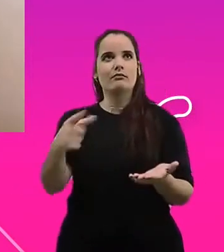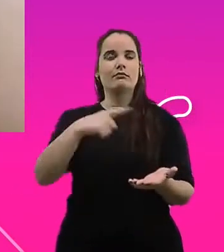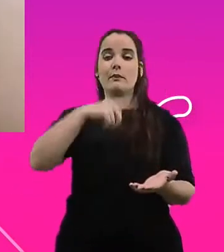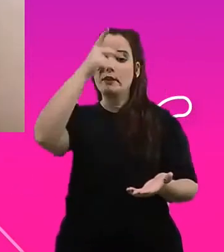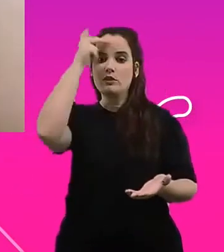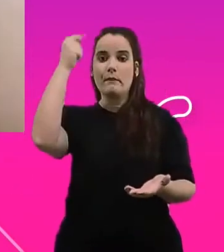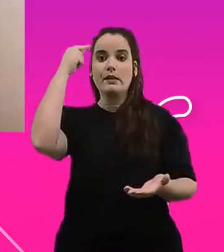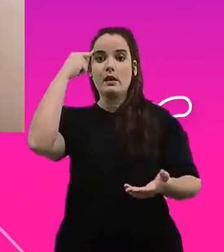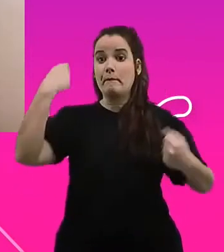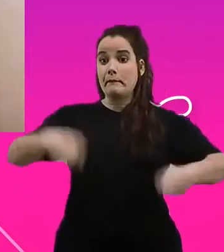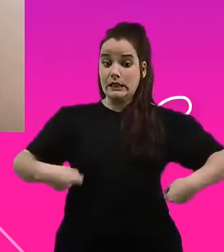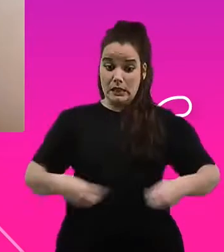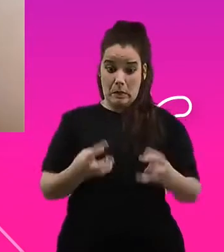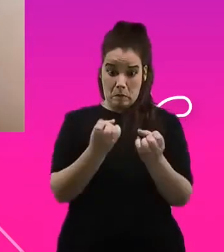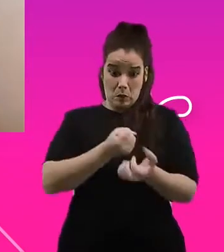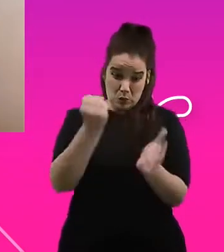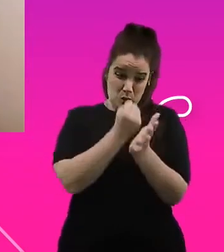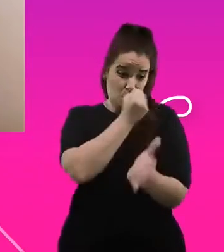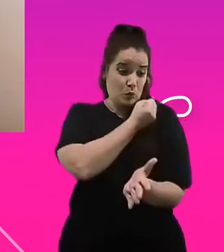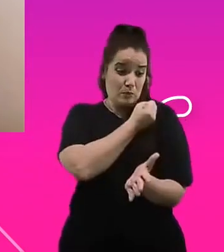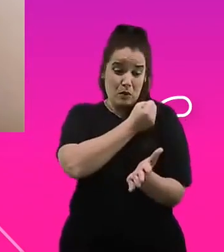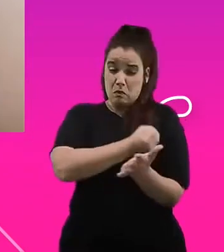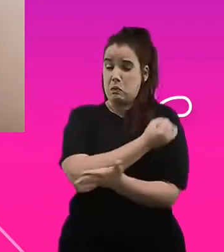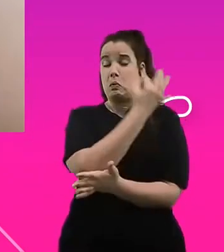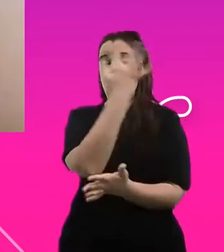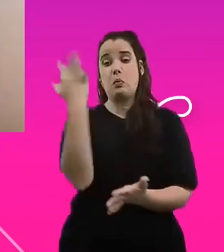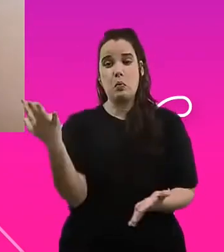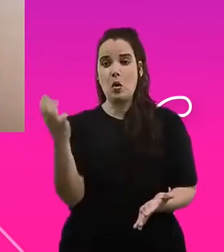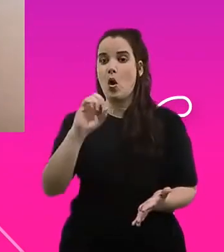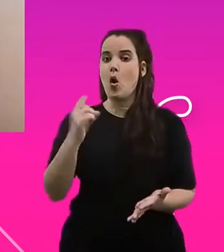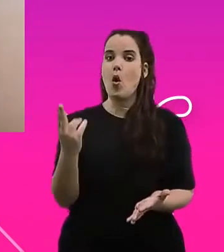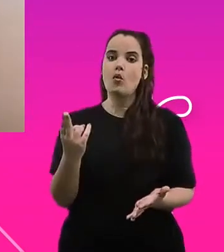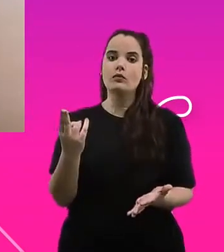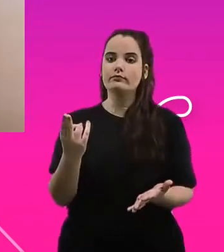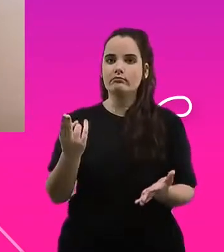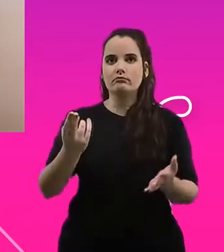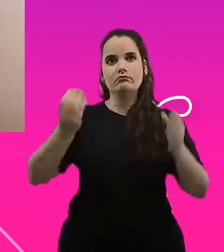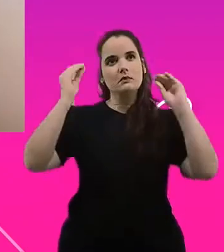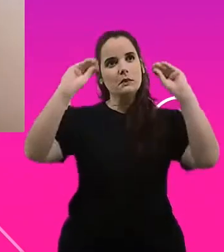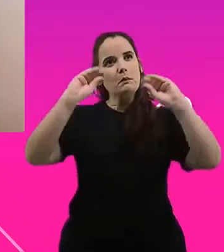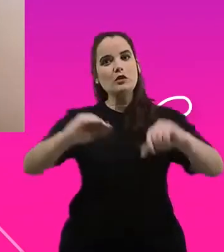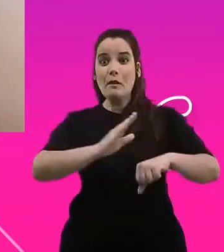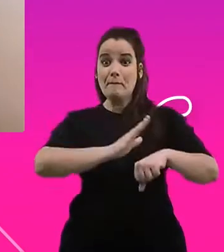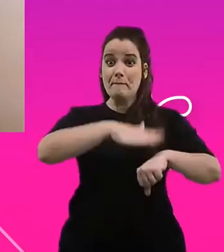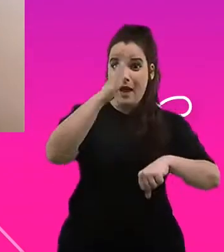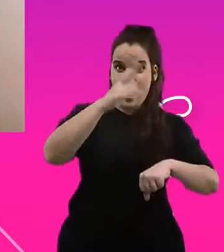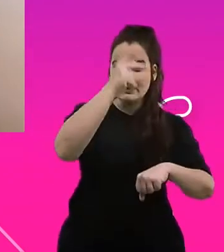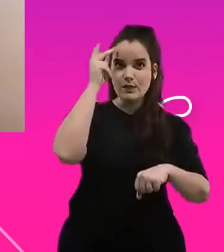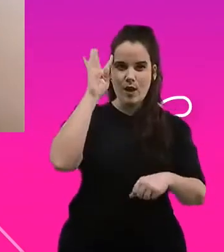é você postar menos, né? Ou, enfim, se você posta mais, você não está fazendo.